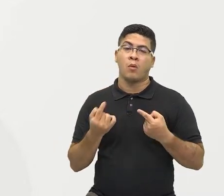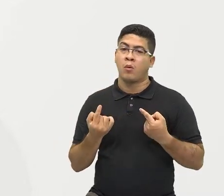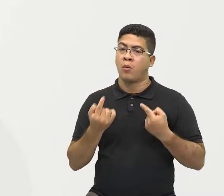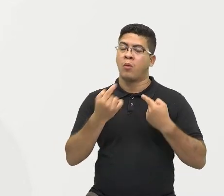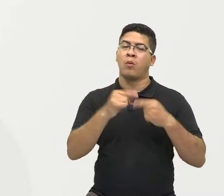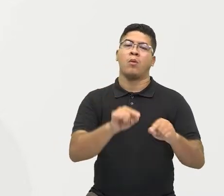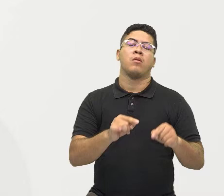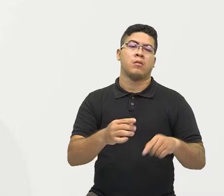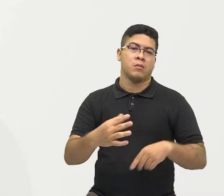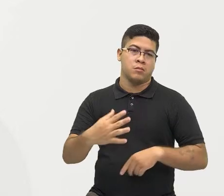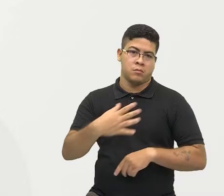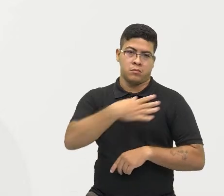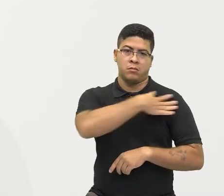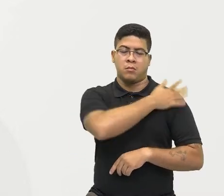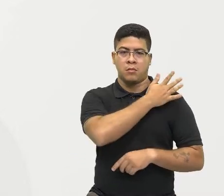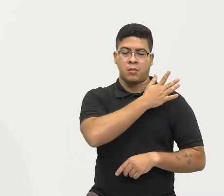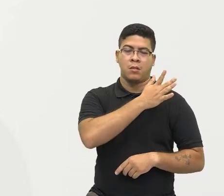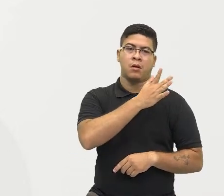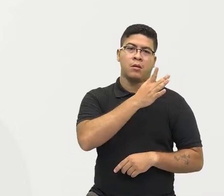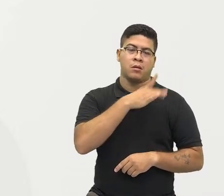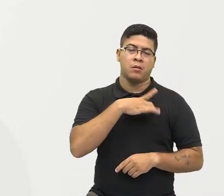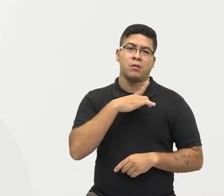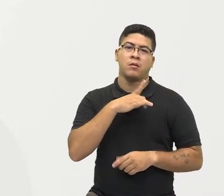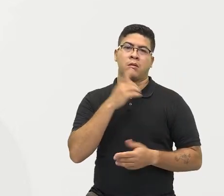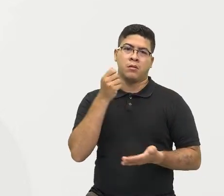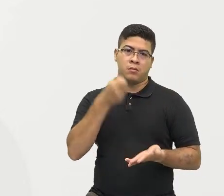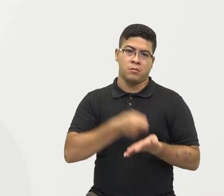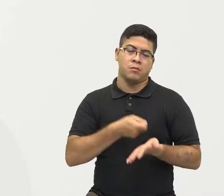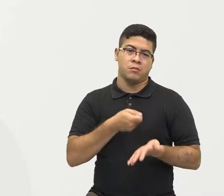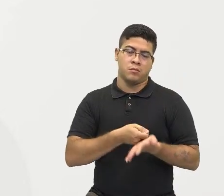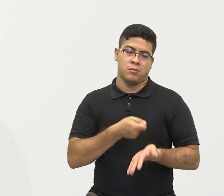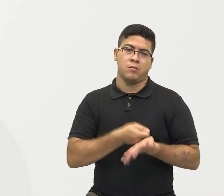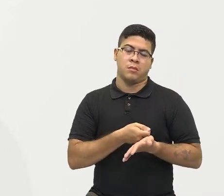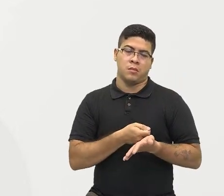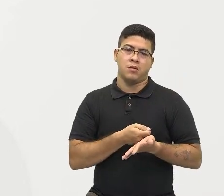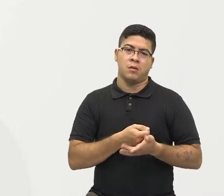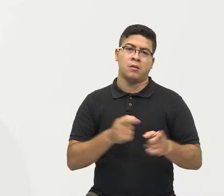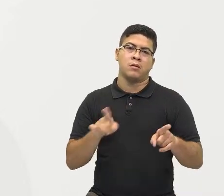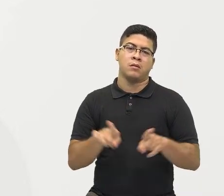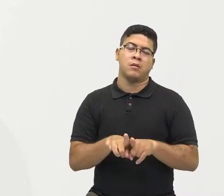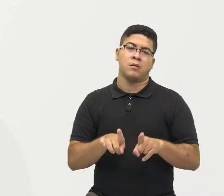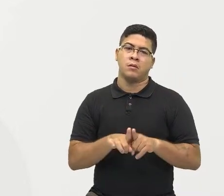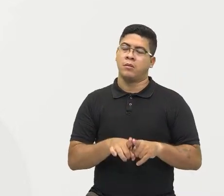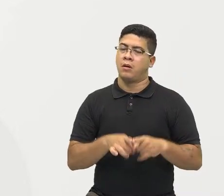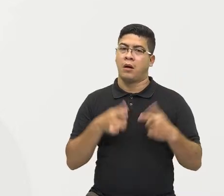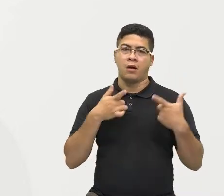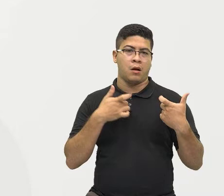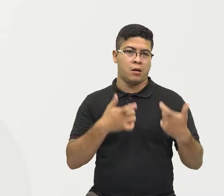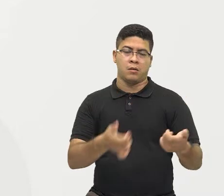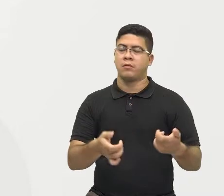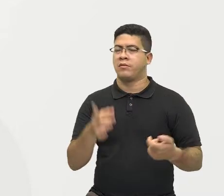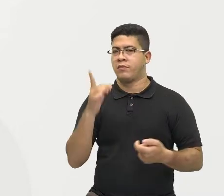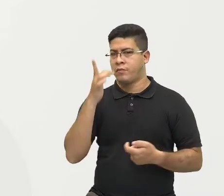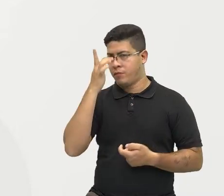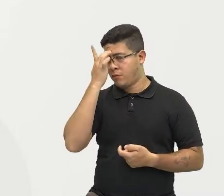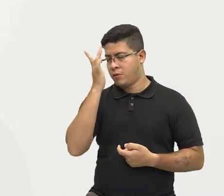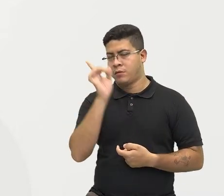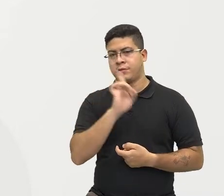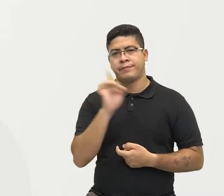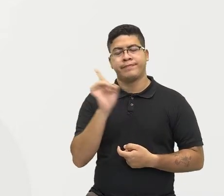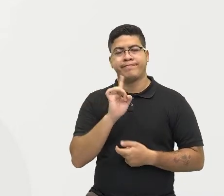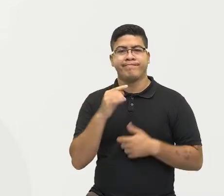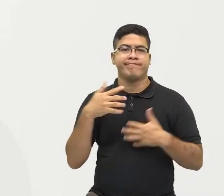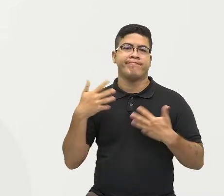ditadura, né, contra tudo que estava acontecendo, porque a guerra também, né, não foi fácil. Então, era sobre tudo isso que